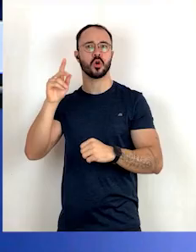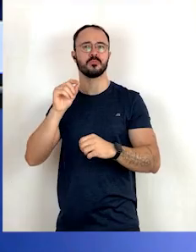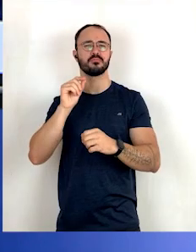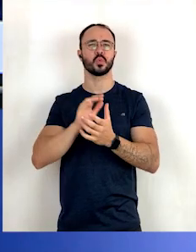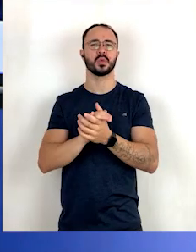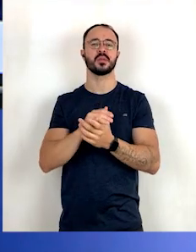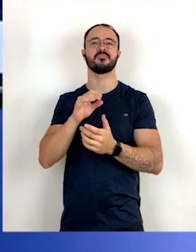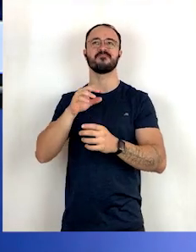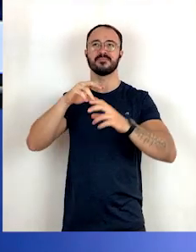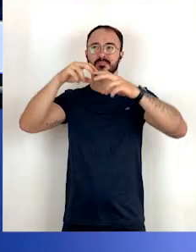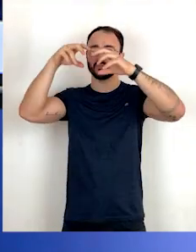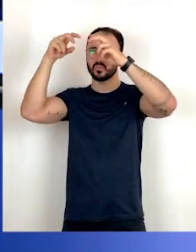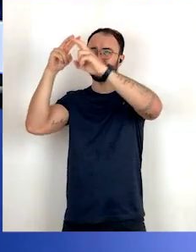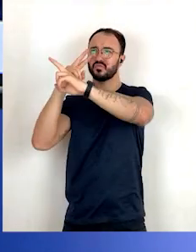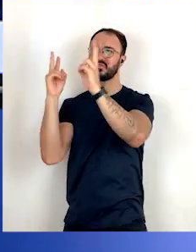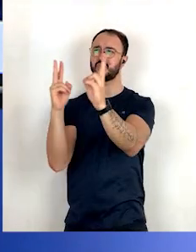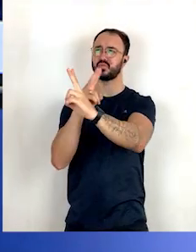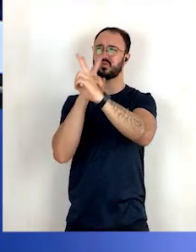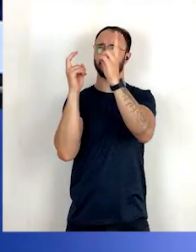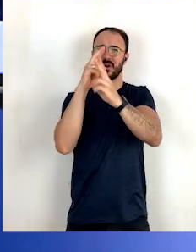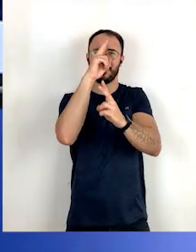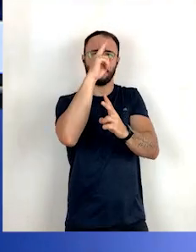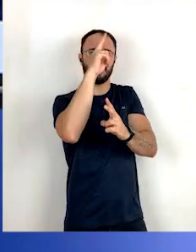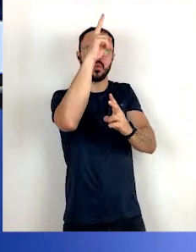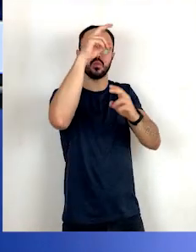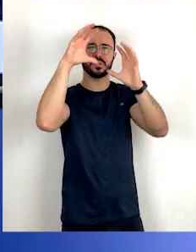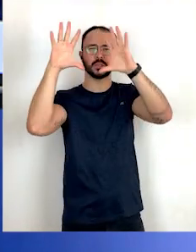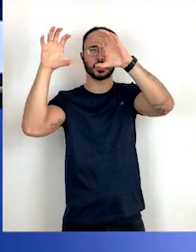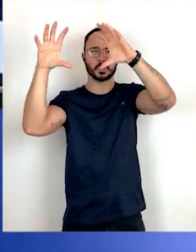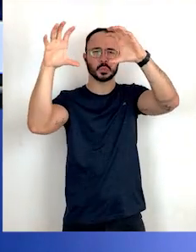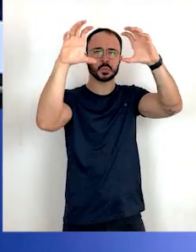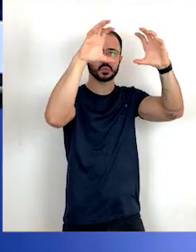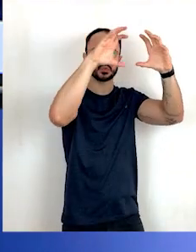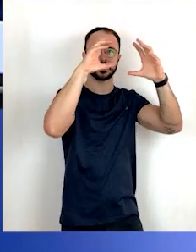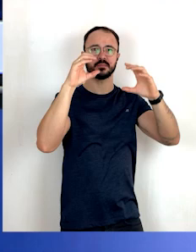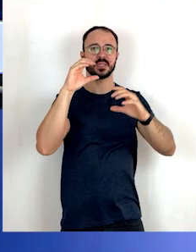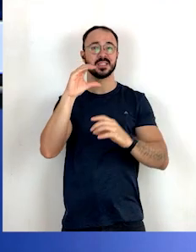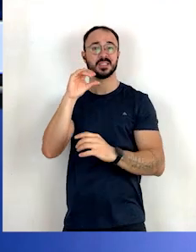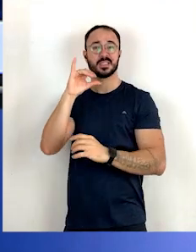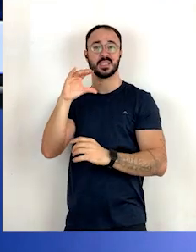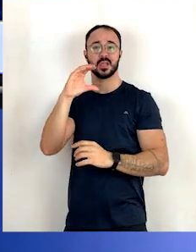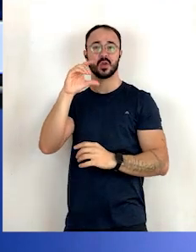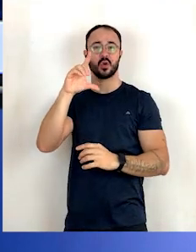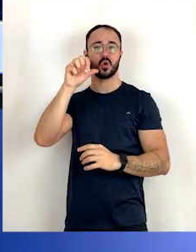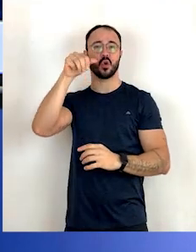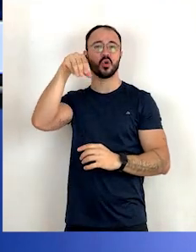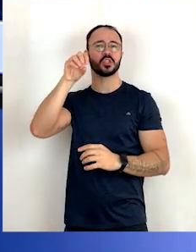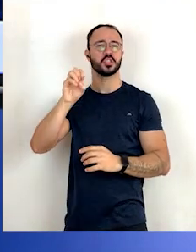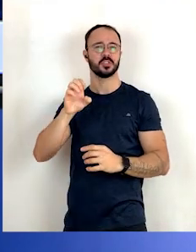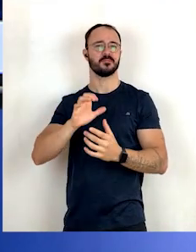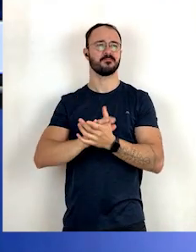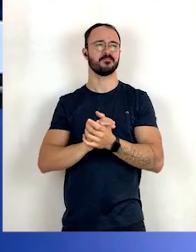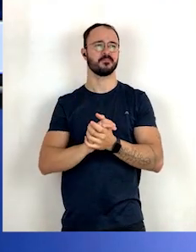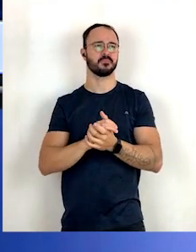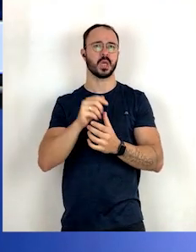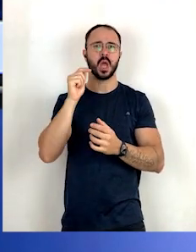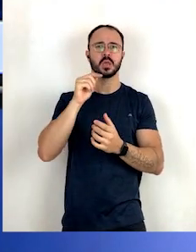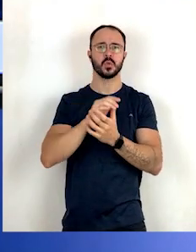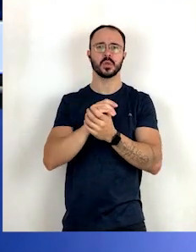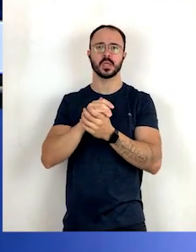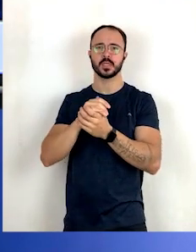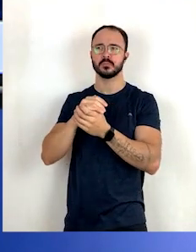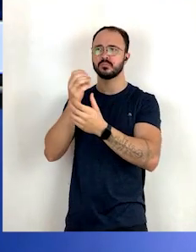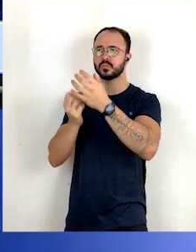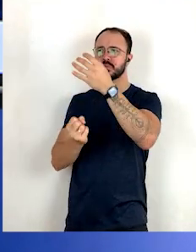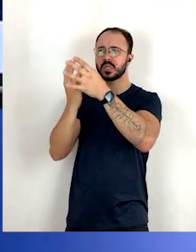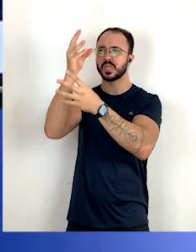tempestades. Uma dessas tempestades é caracterizada pelos ciclones. Ciclones, eles se formam acima dos oceanos